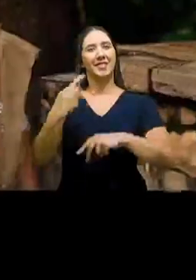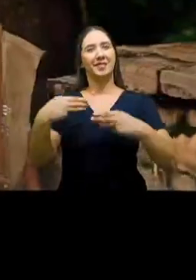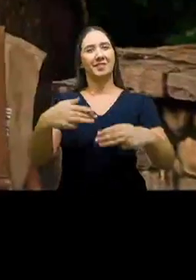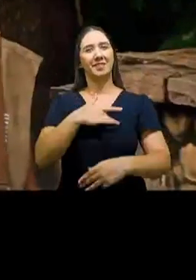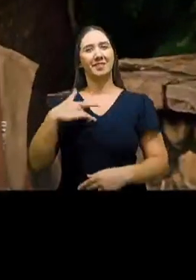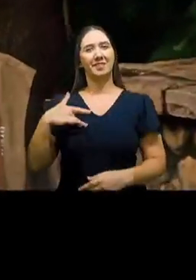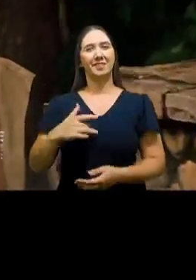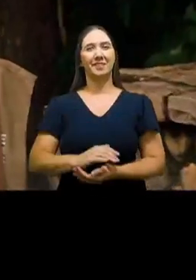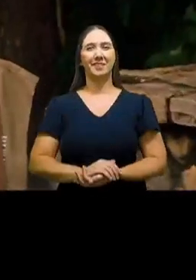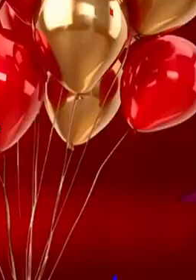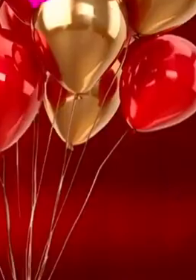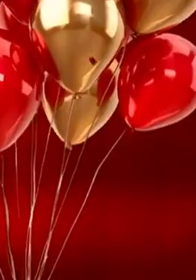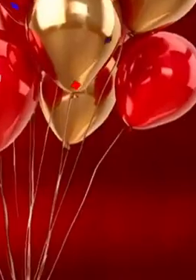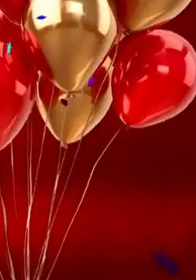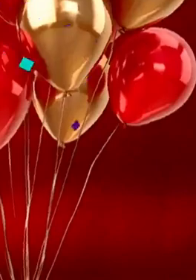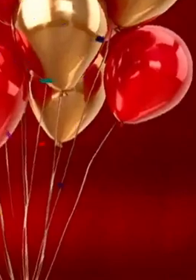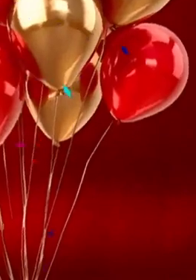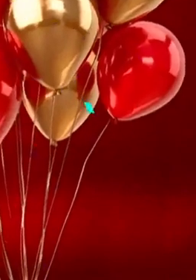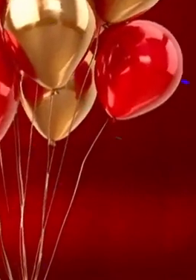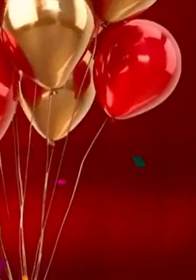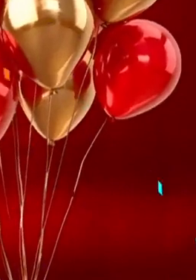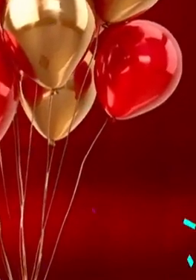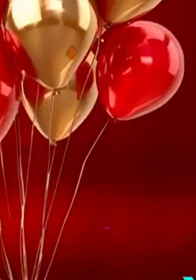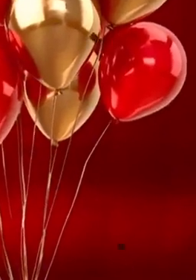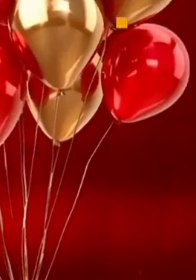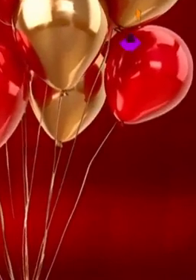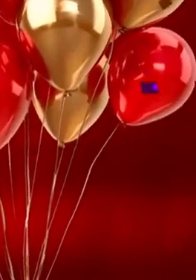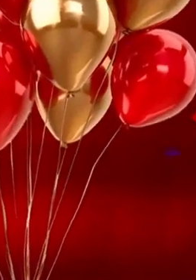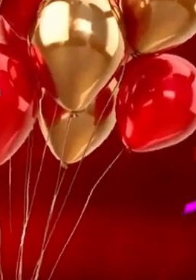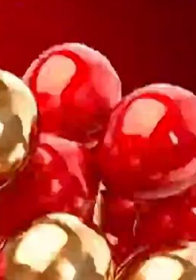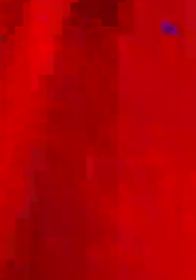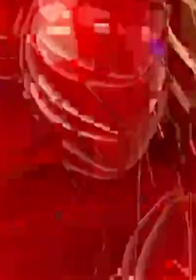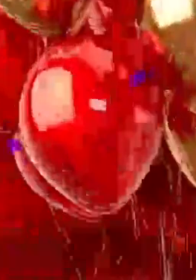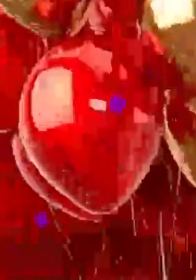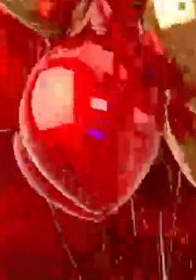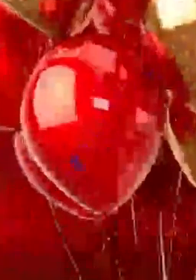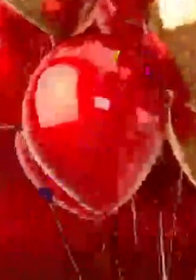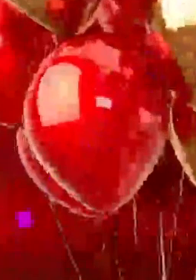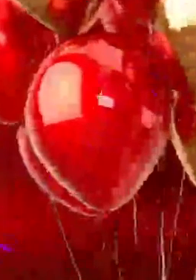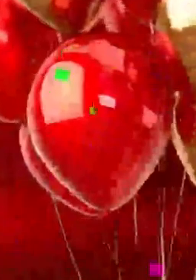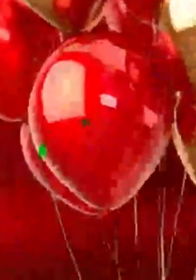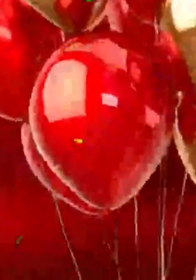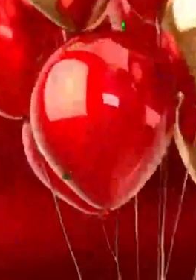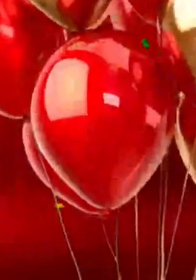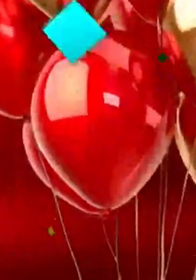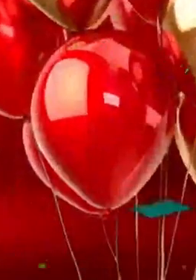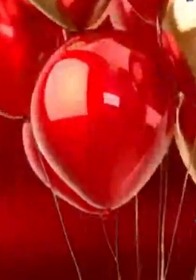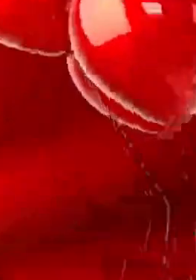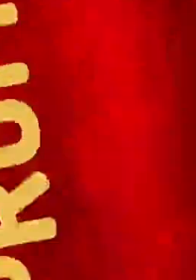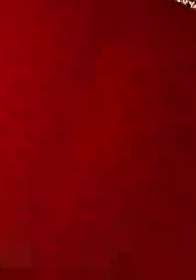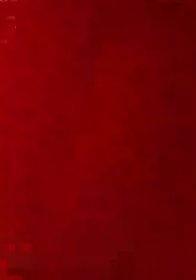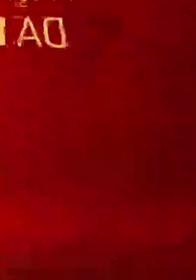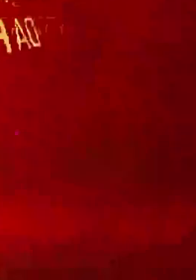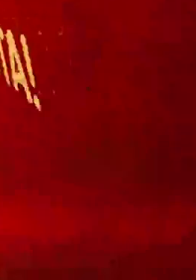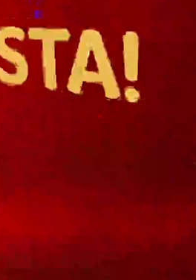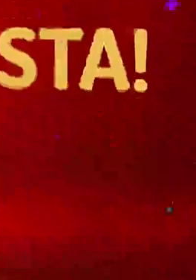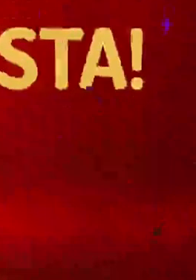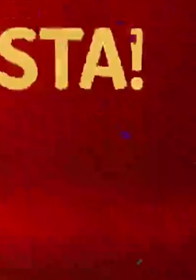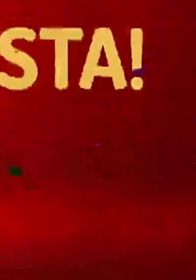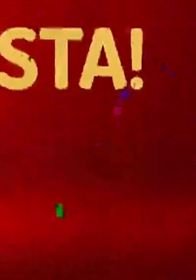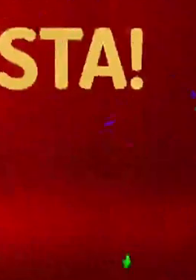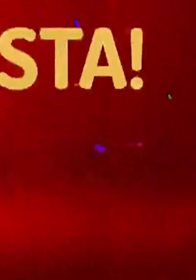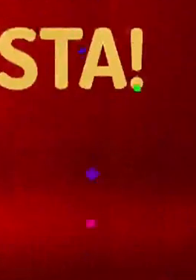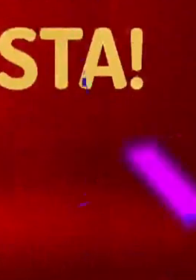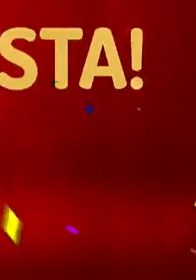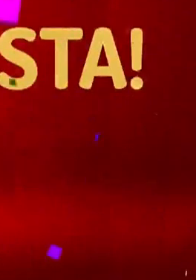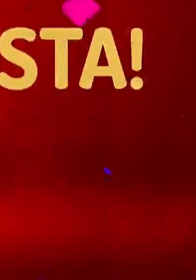Brasil. União e Reconstrução. Artipel está em festa. São 52 anos de tradição, qualidade e compromisso com você. Venha fazer parte dessa